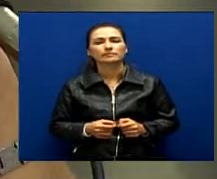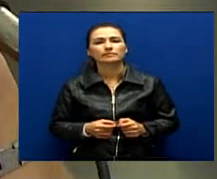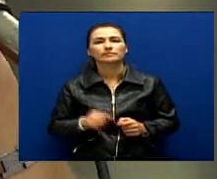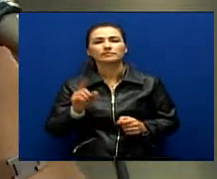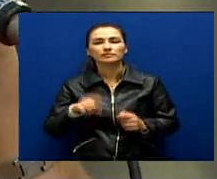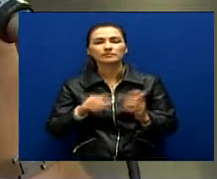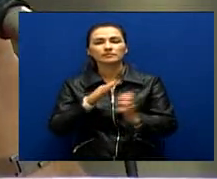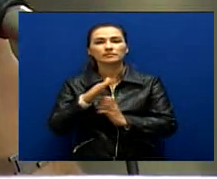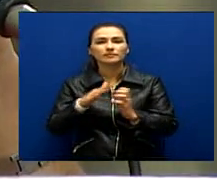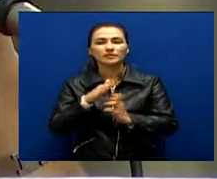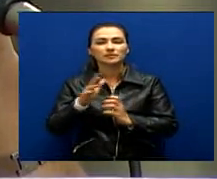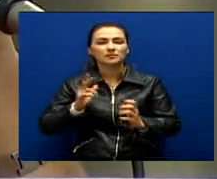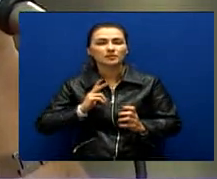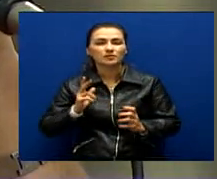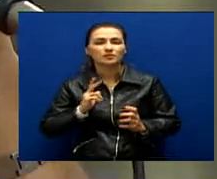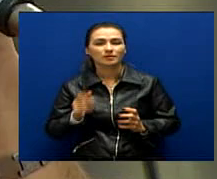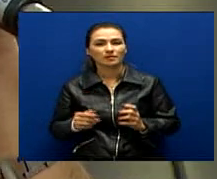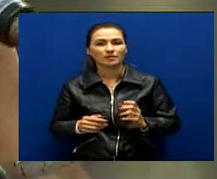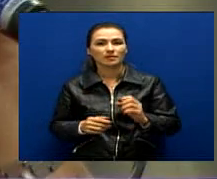estratégia